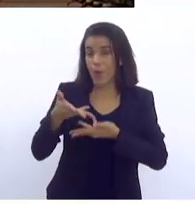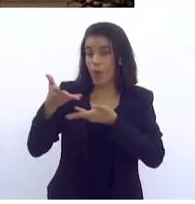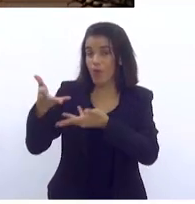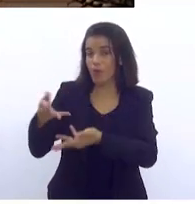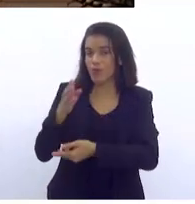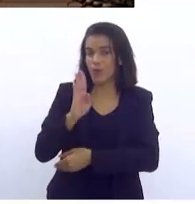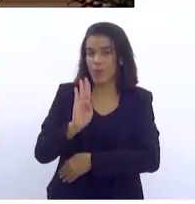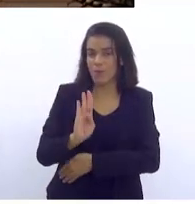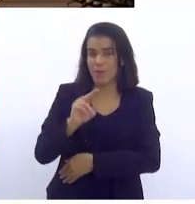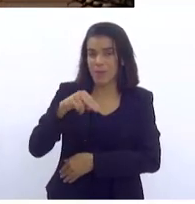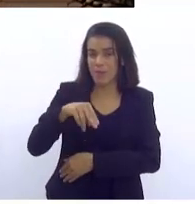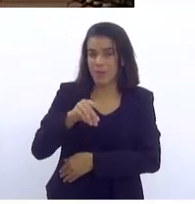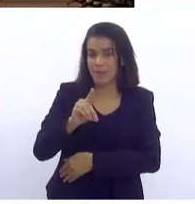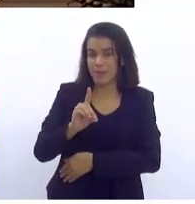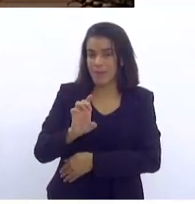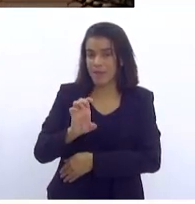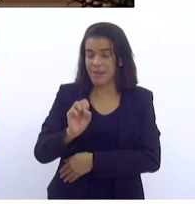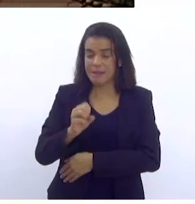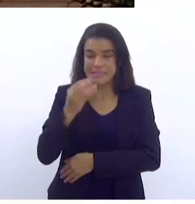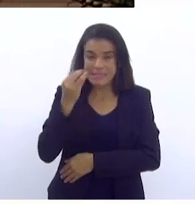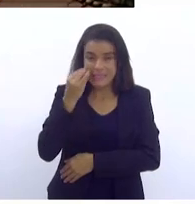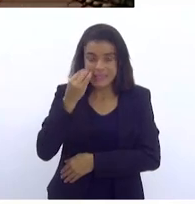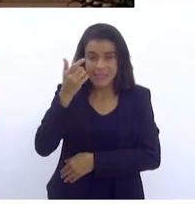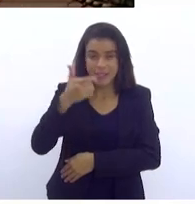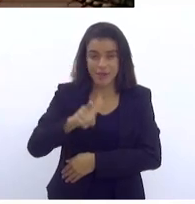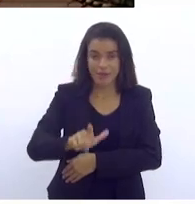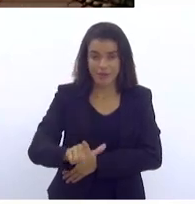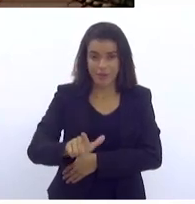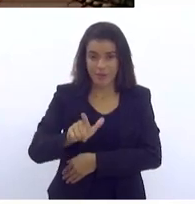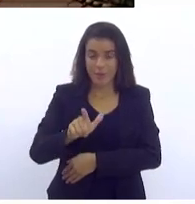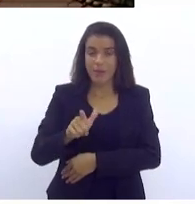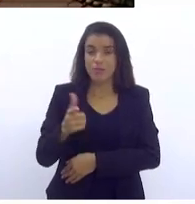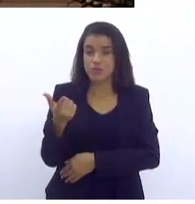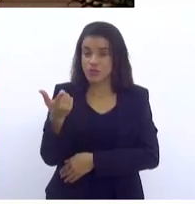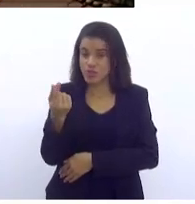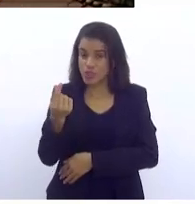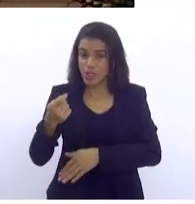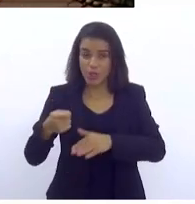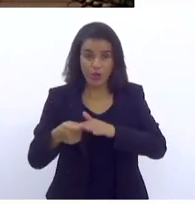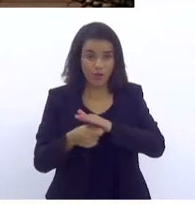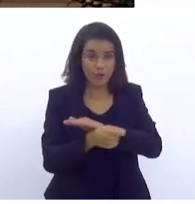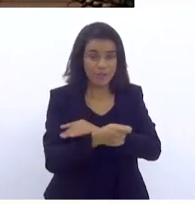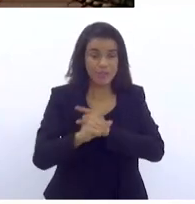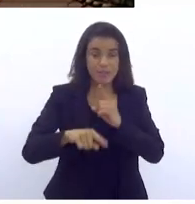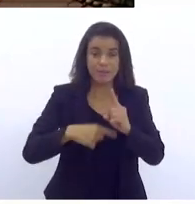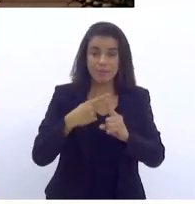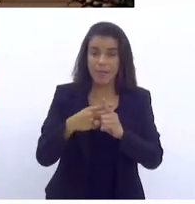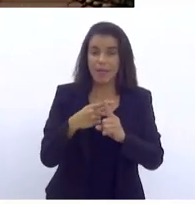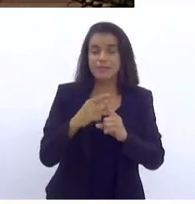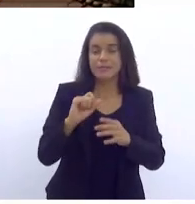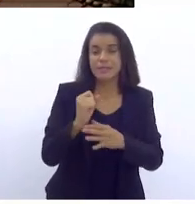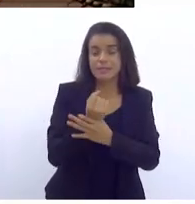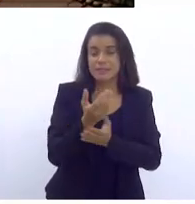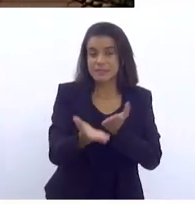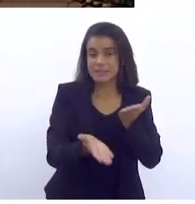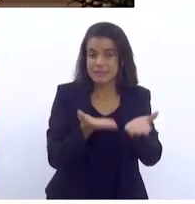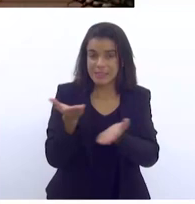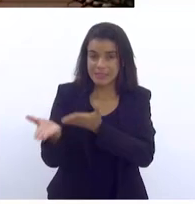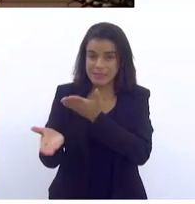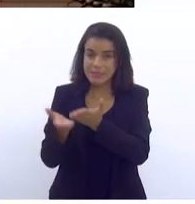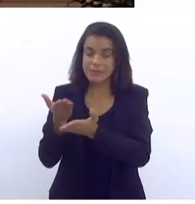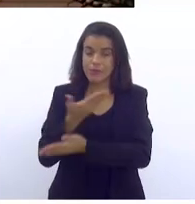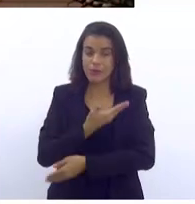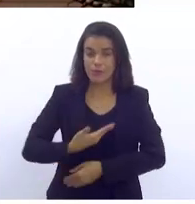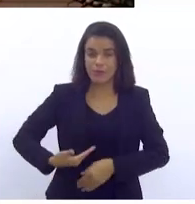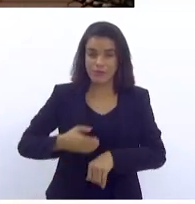fazer mais uma tentativa além de financiar eh oferecer serviços pros governos estaduais e